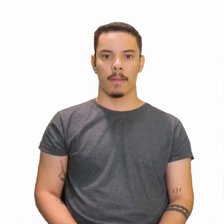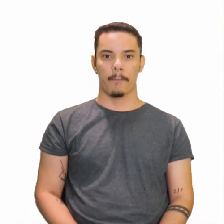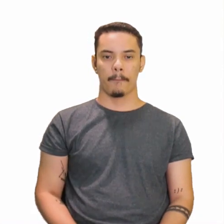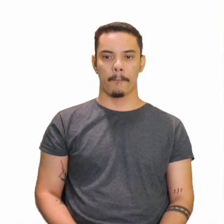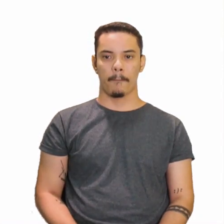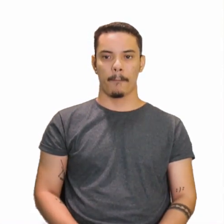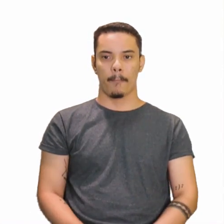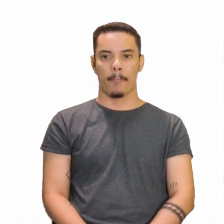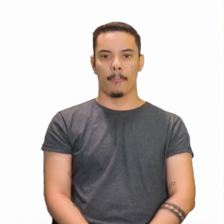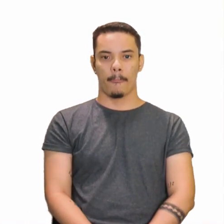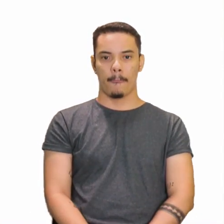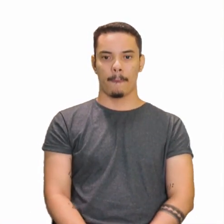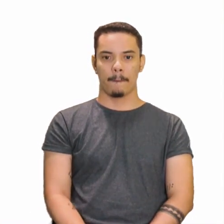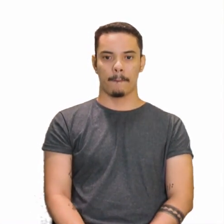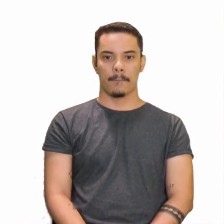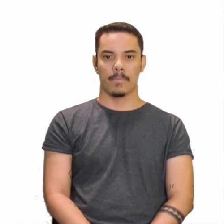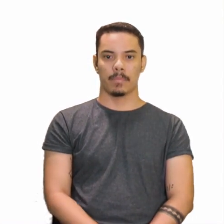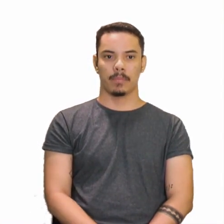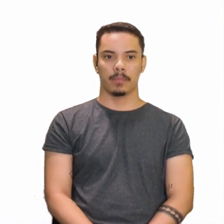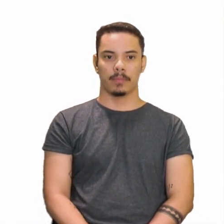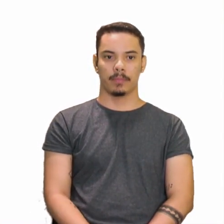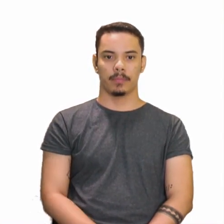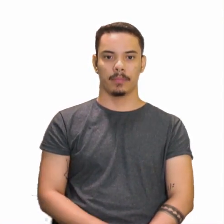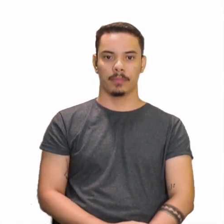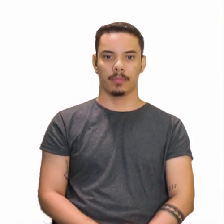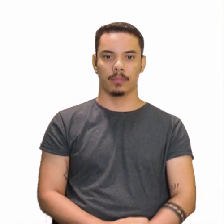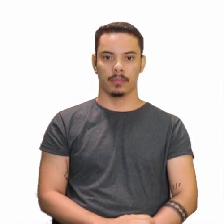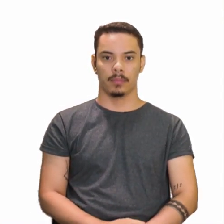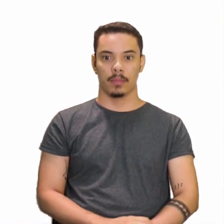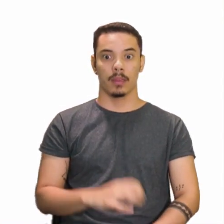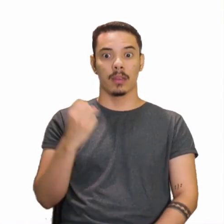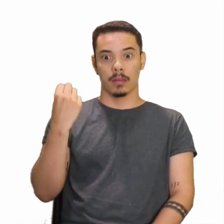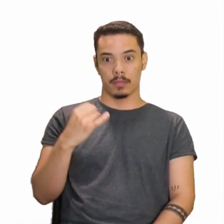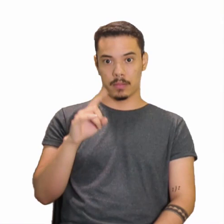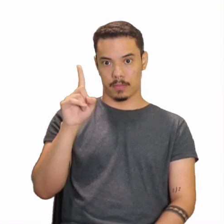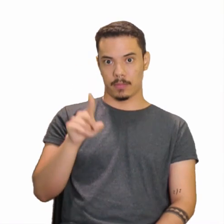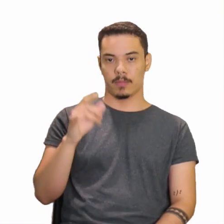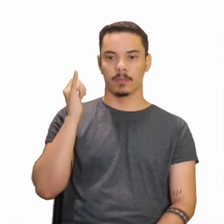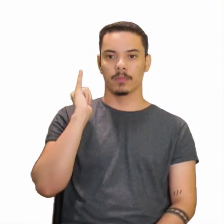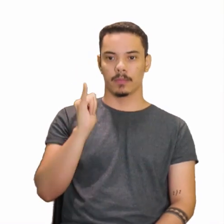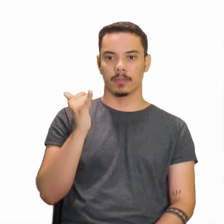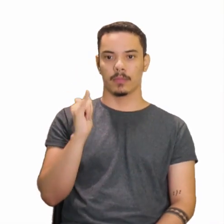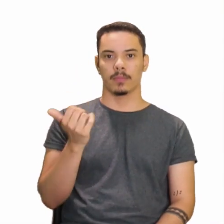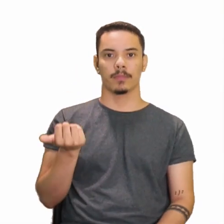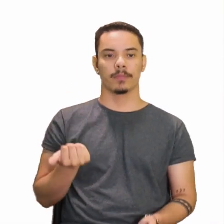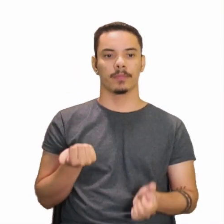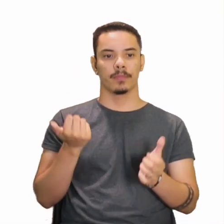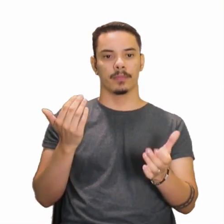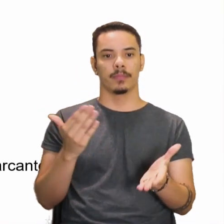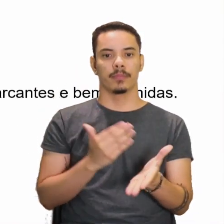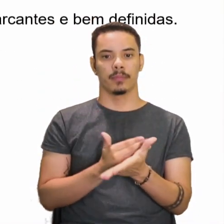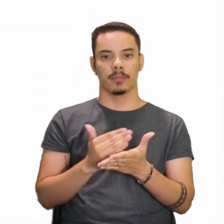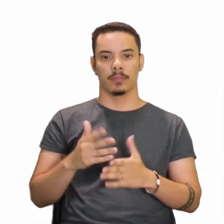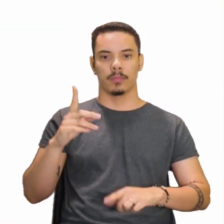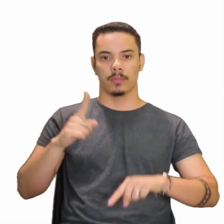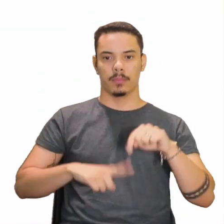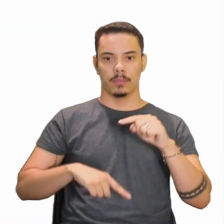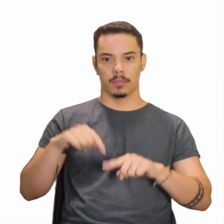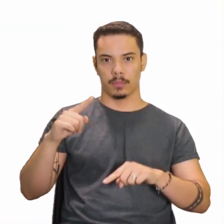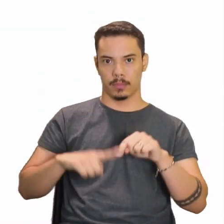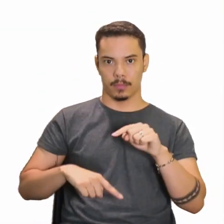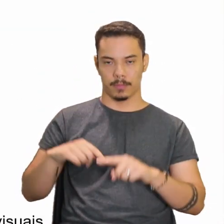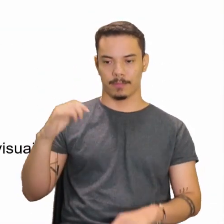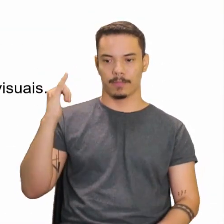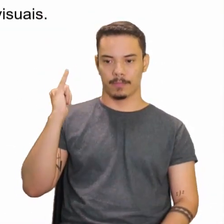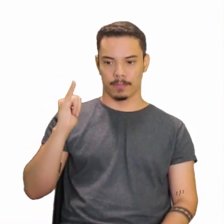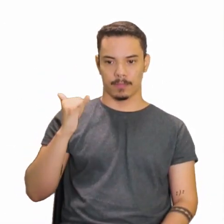e imagem. Para isso, se elas são narrativas, elas vão ser construídas a partir dos elementos